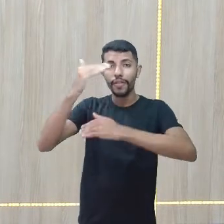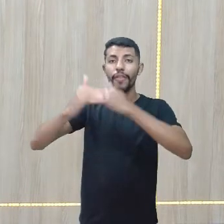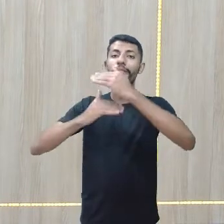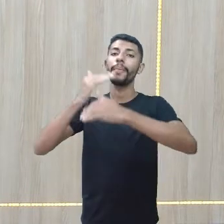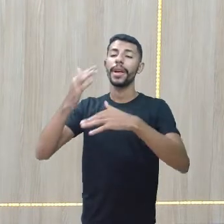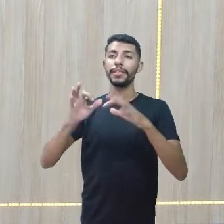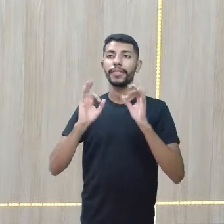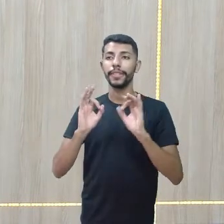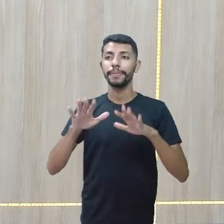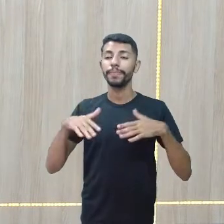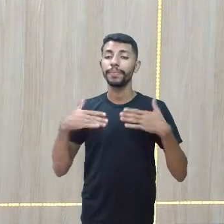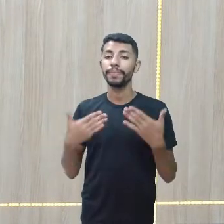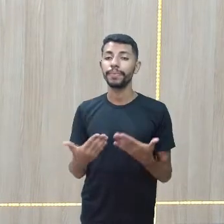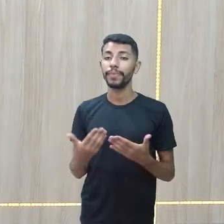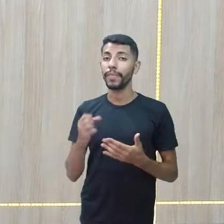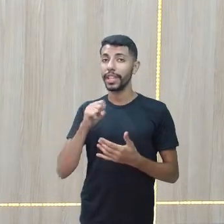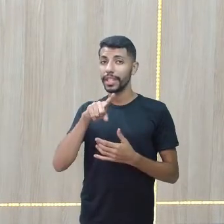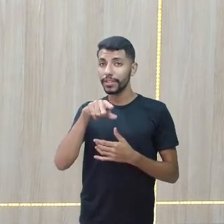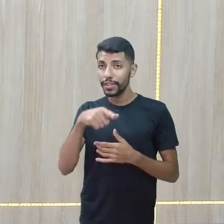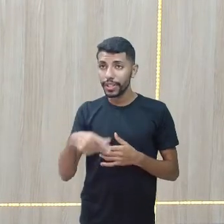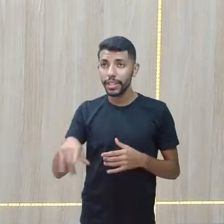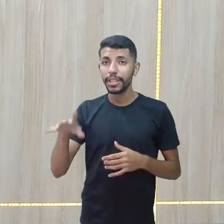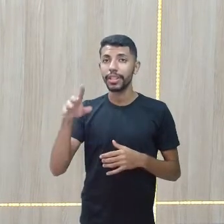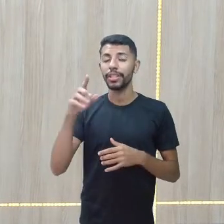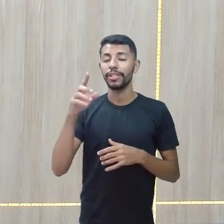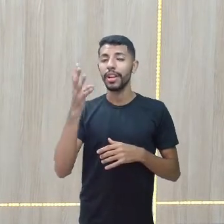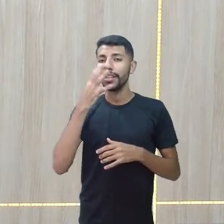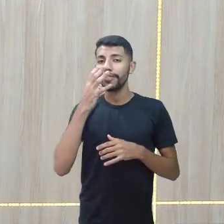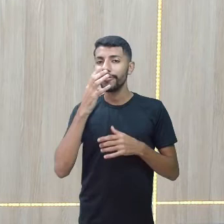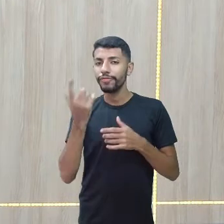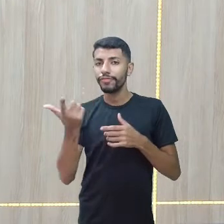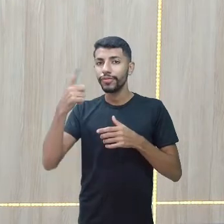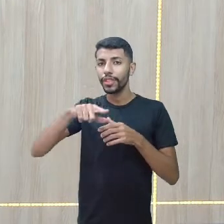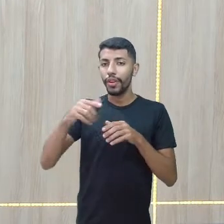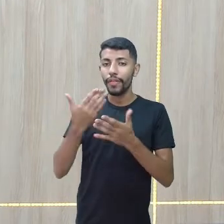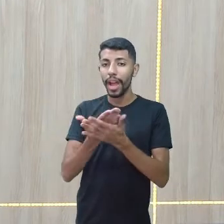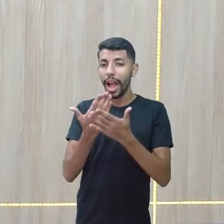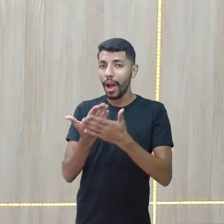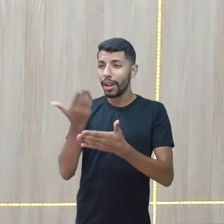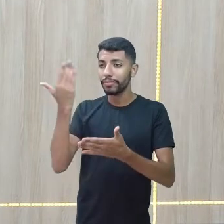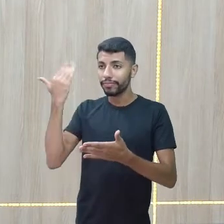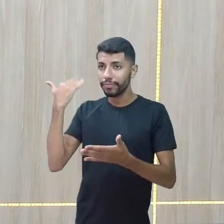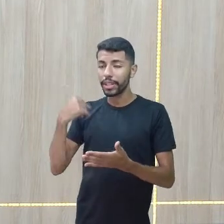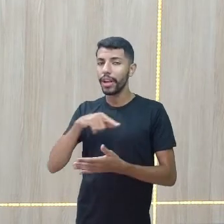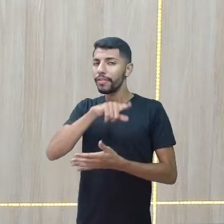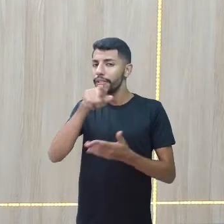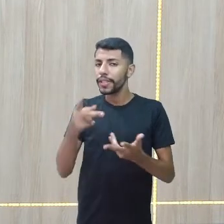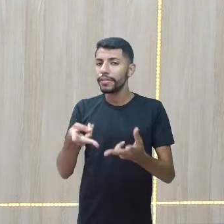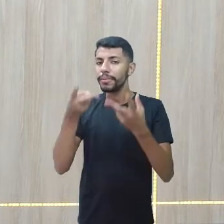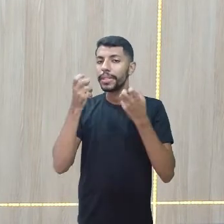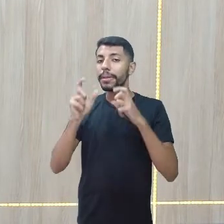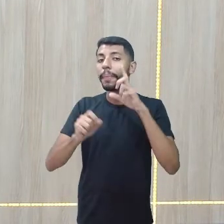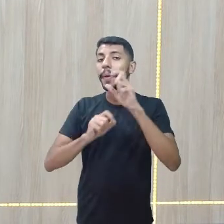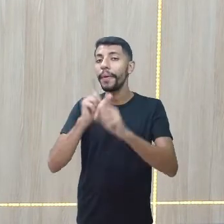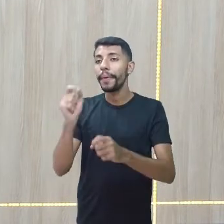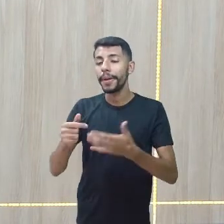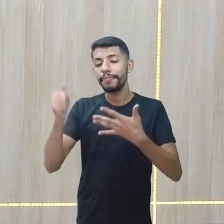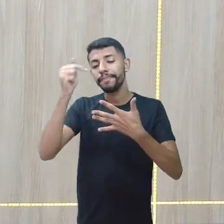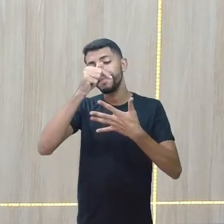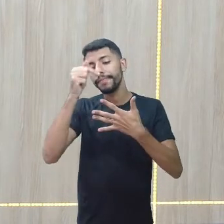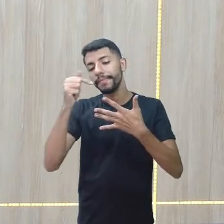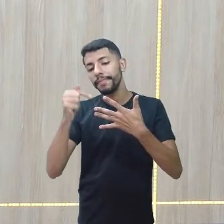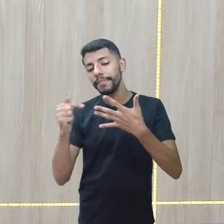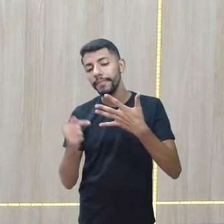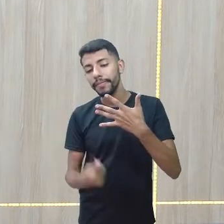estudante. Então, se vocês voltarem lá nos nossos encontros anteriores, vocês vão perceber que esses aspectos eles estão